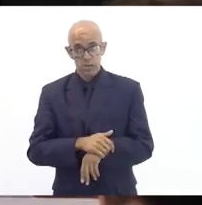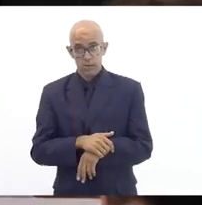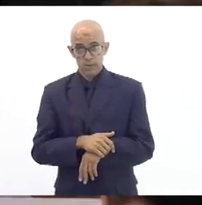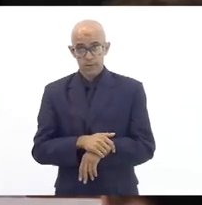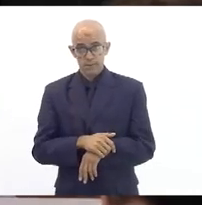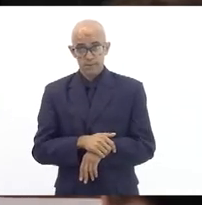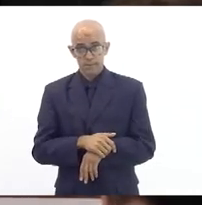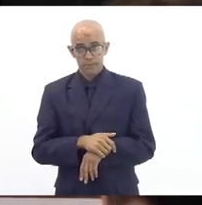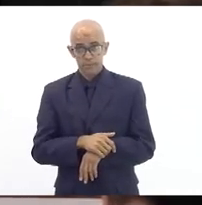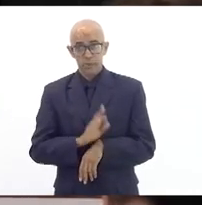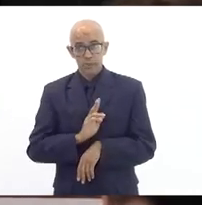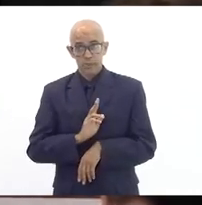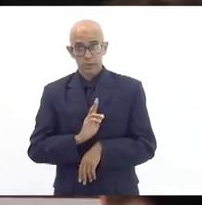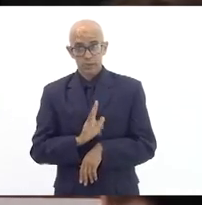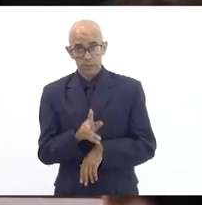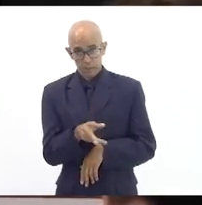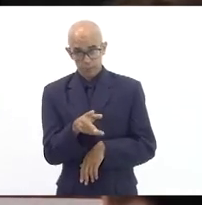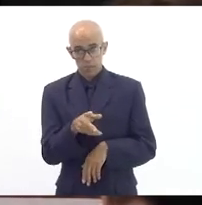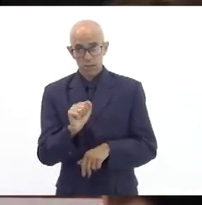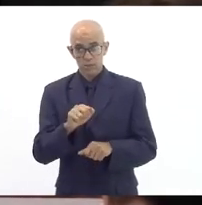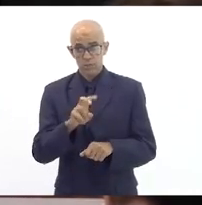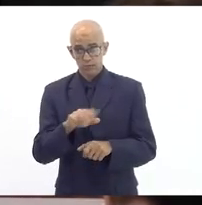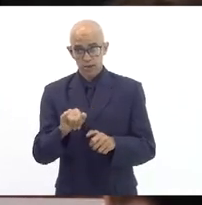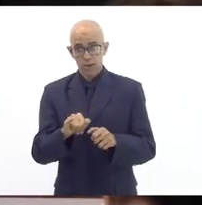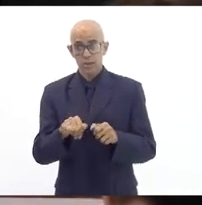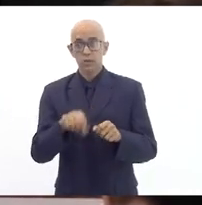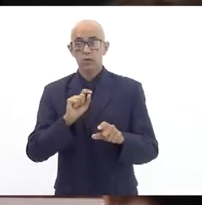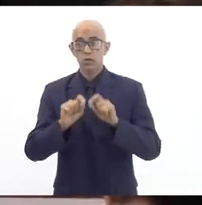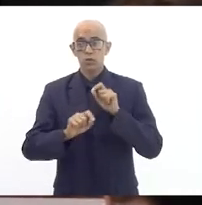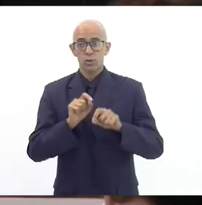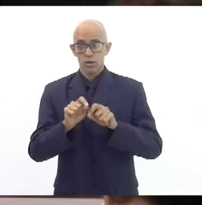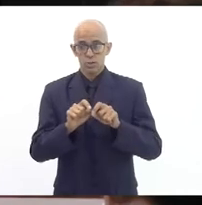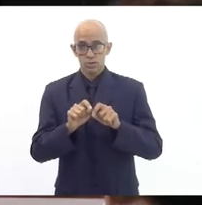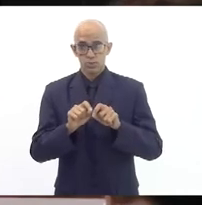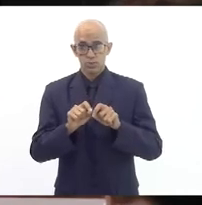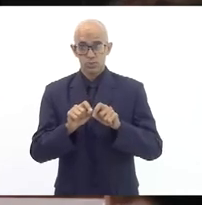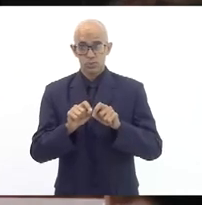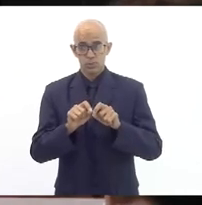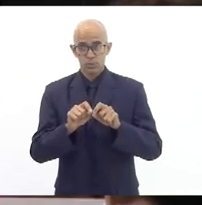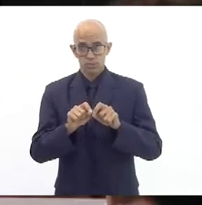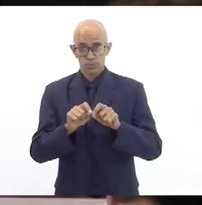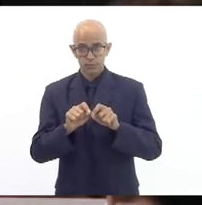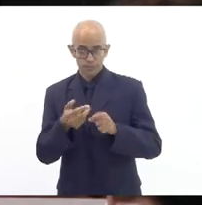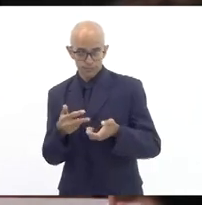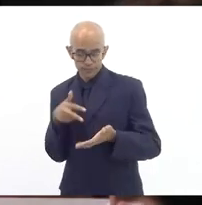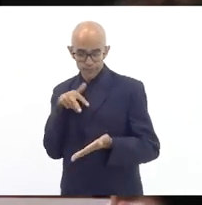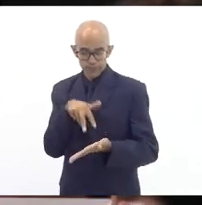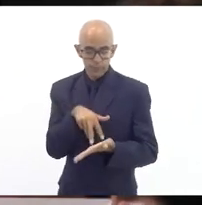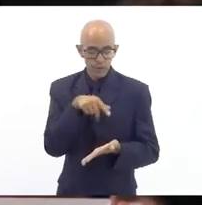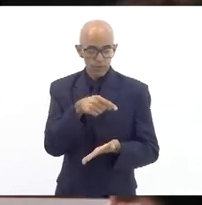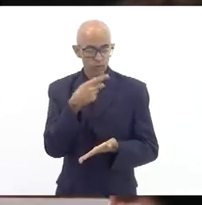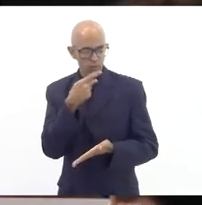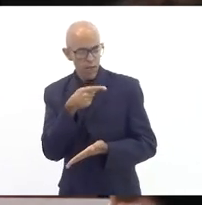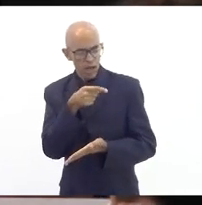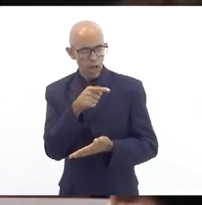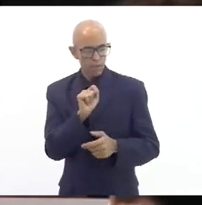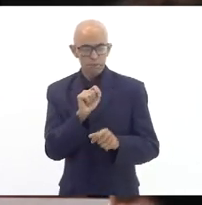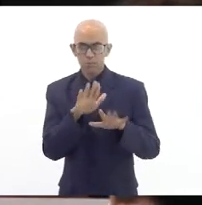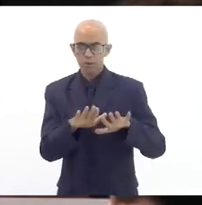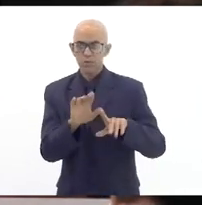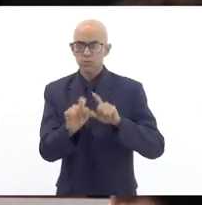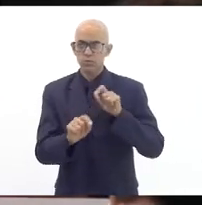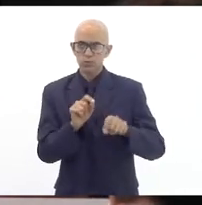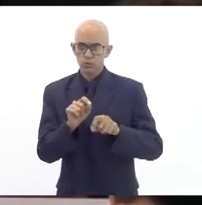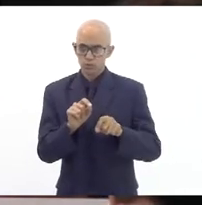Toda vez que você vai, historicamente, você vai interpelar e falar assim, não, mas as